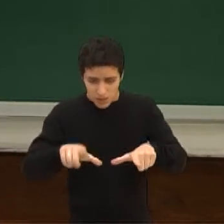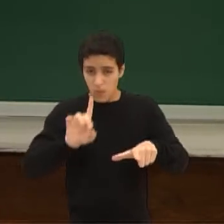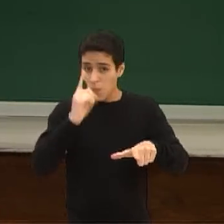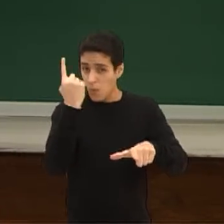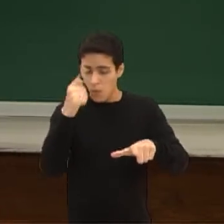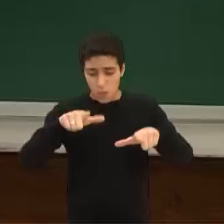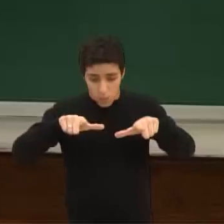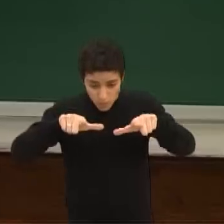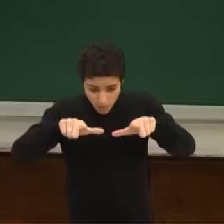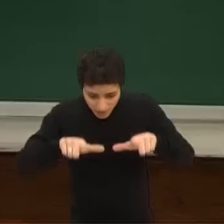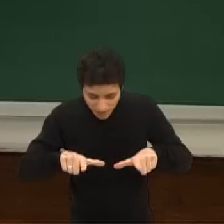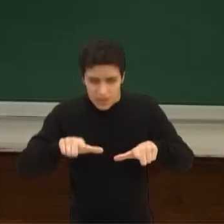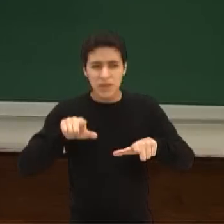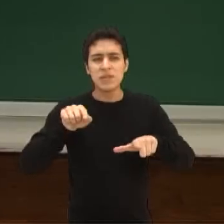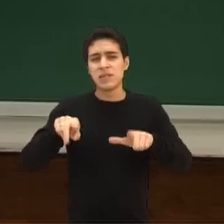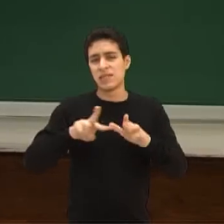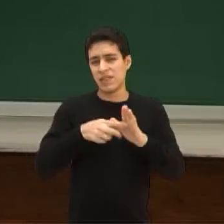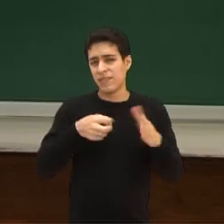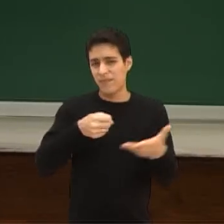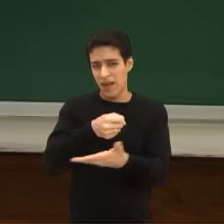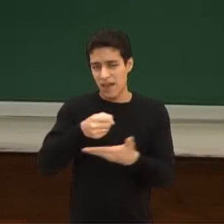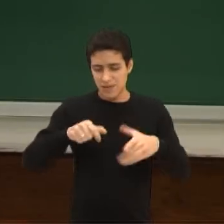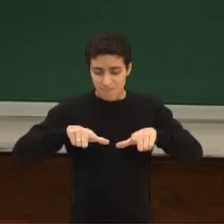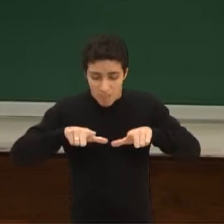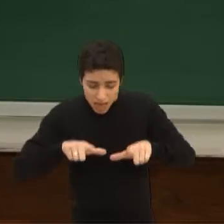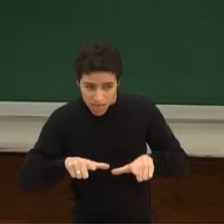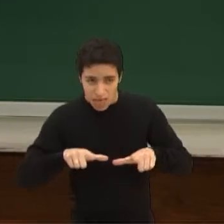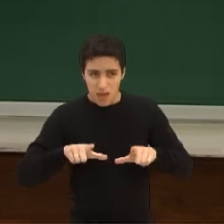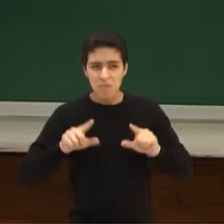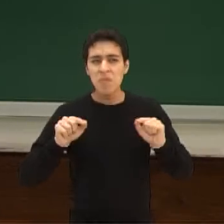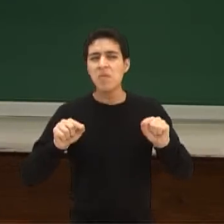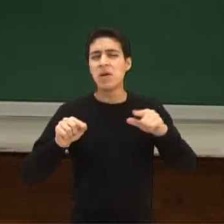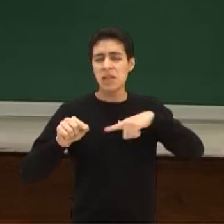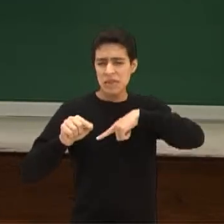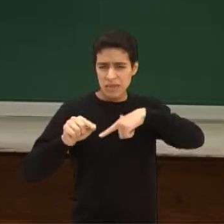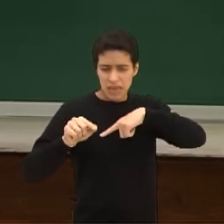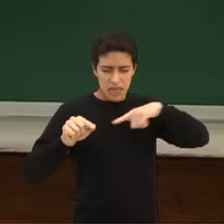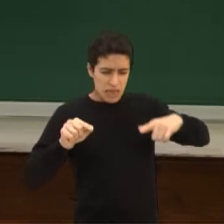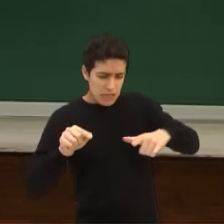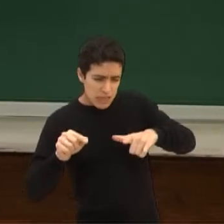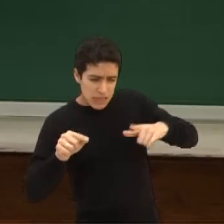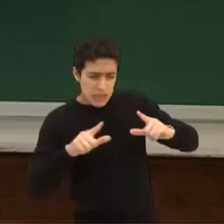um, que será o quê? A nossa base. E nós temos